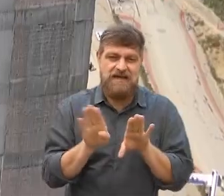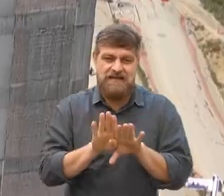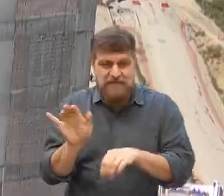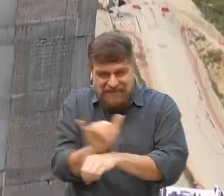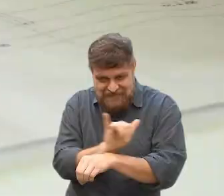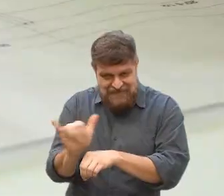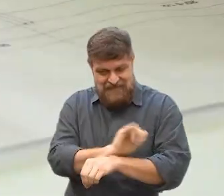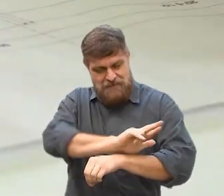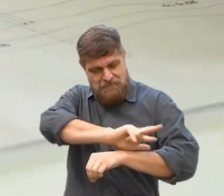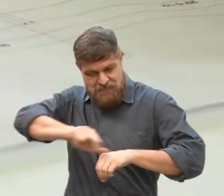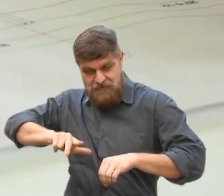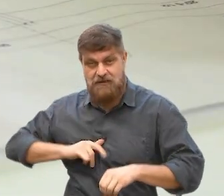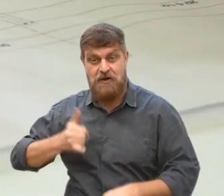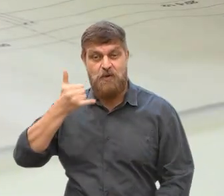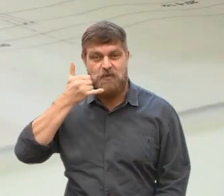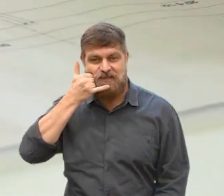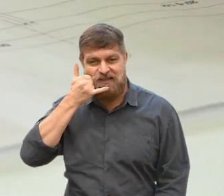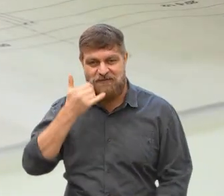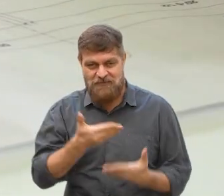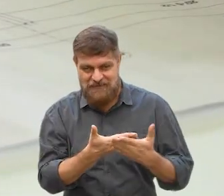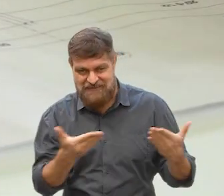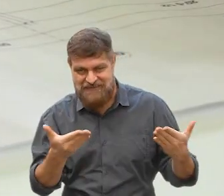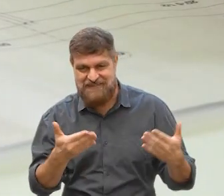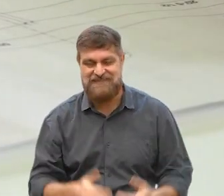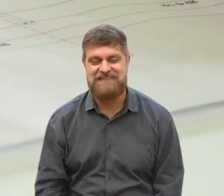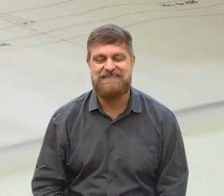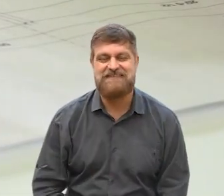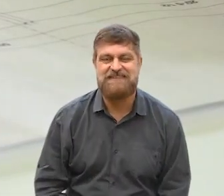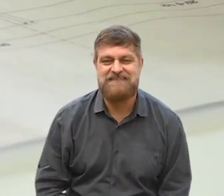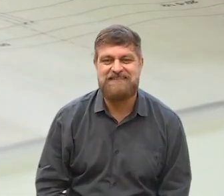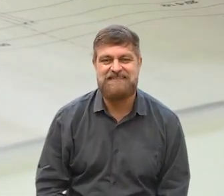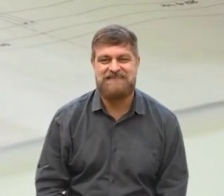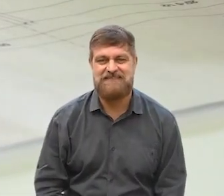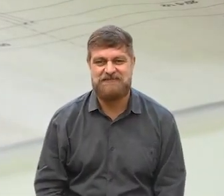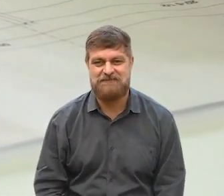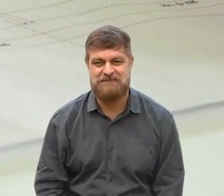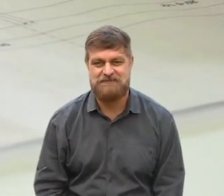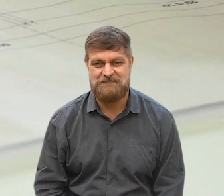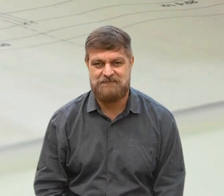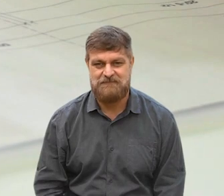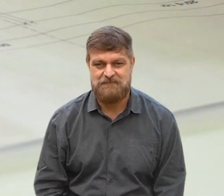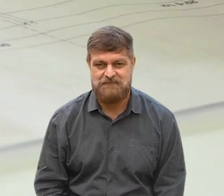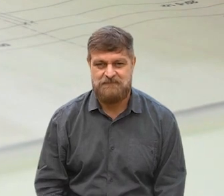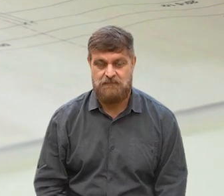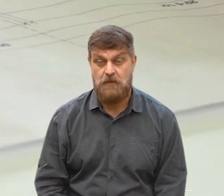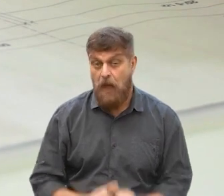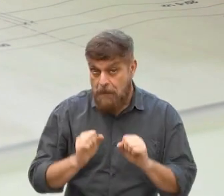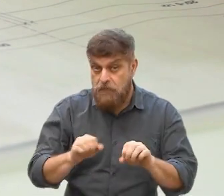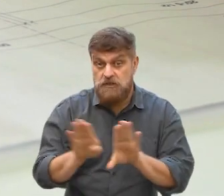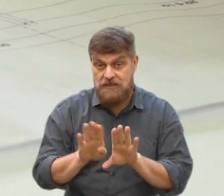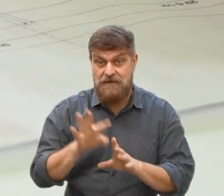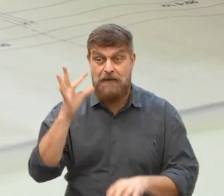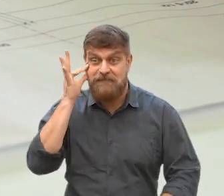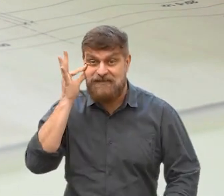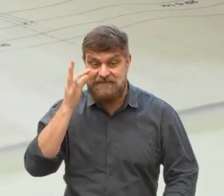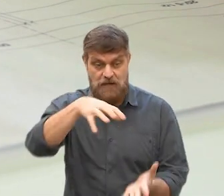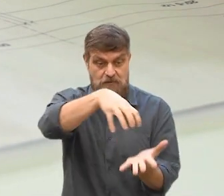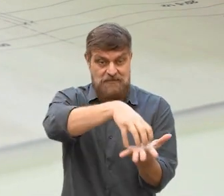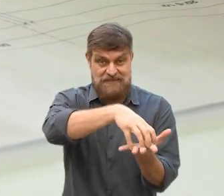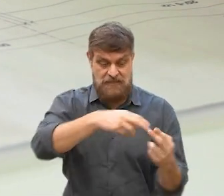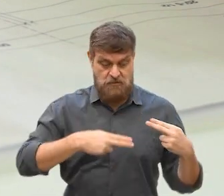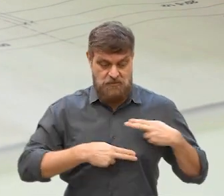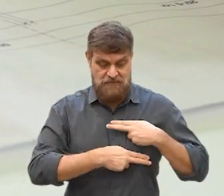coisa, sempre apagando um fogo aqui e ali que precisa, é mais nesse sentido que eu atuo. Porque eu me tornei uma pessoa muito mais guerreira,